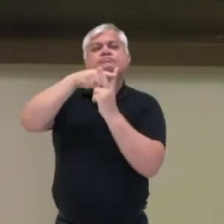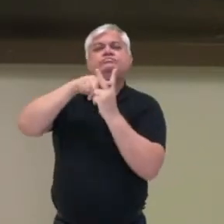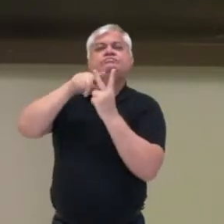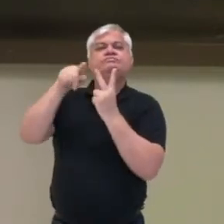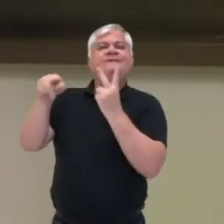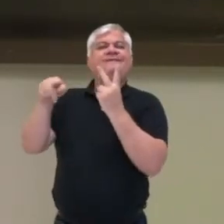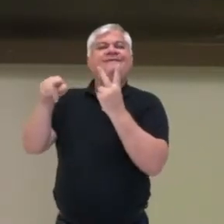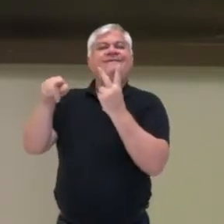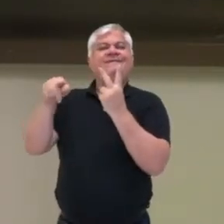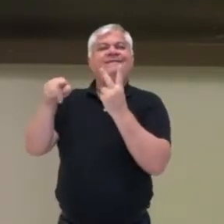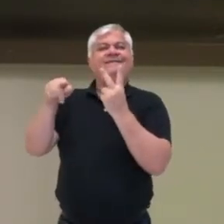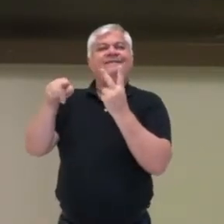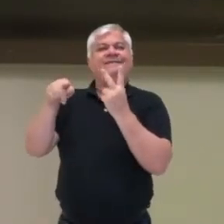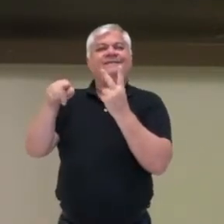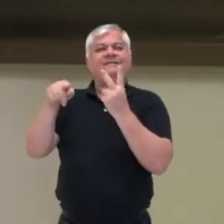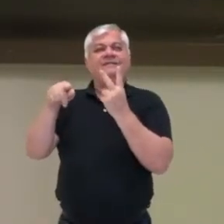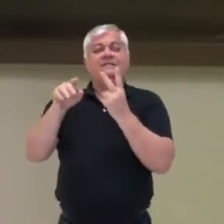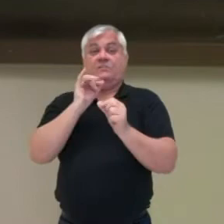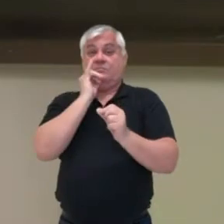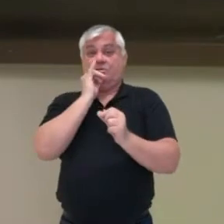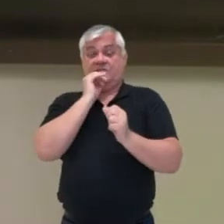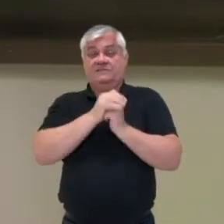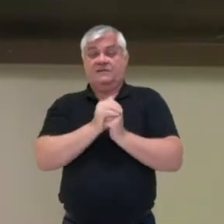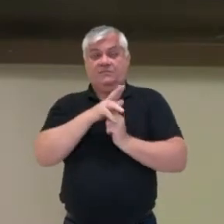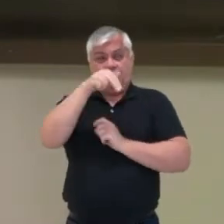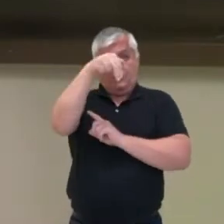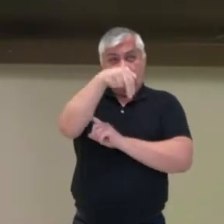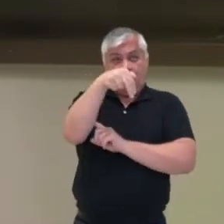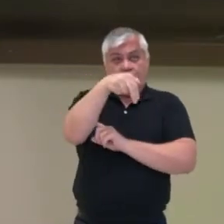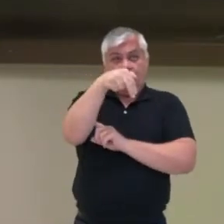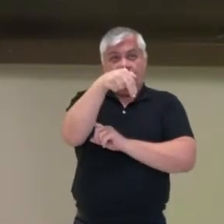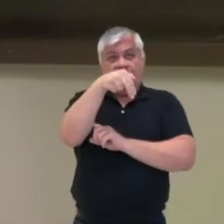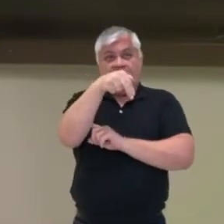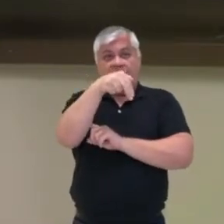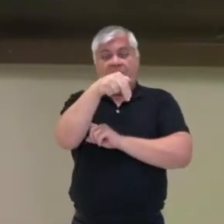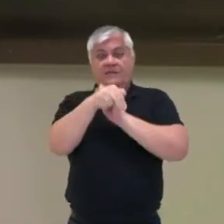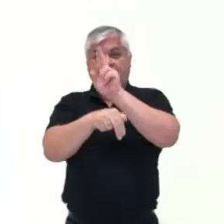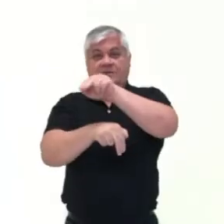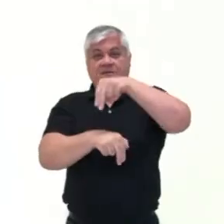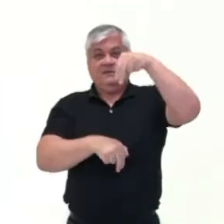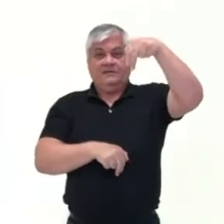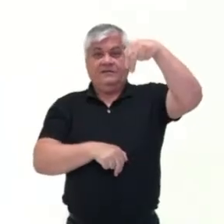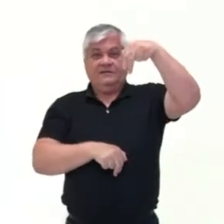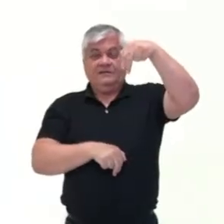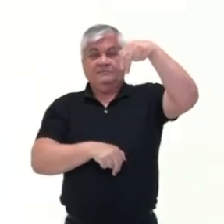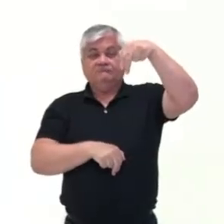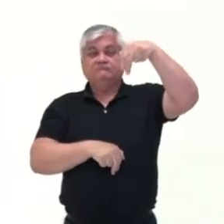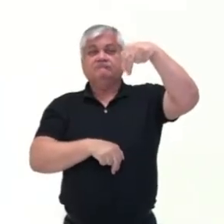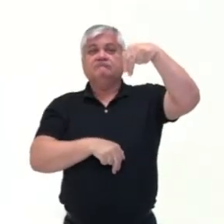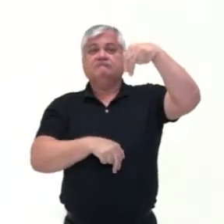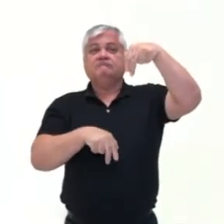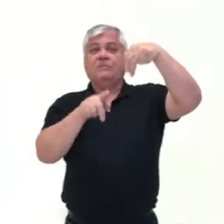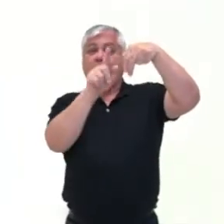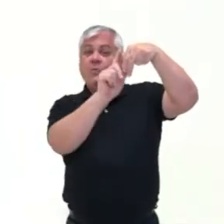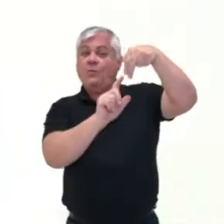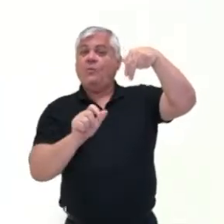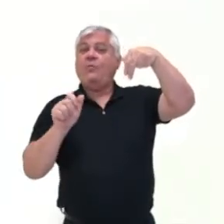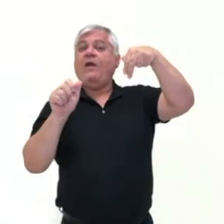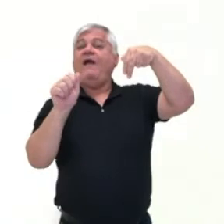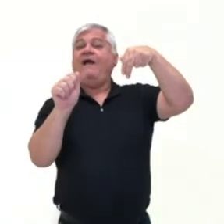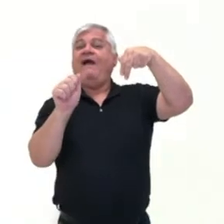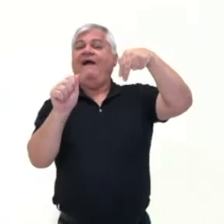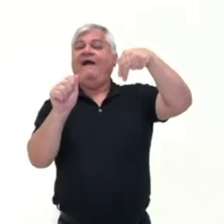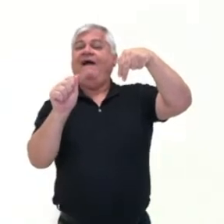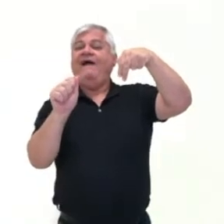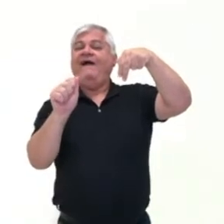raiz. O meu denominador vira o índice dessa raiz, enquanto que o meu